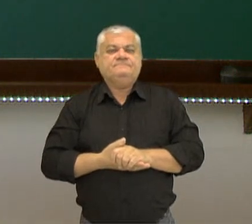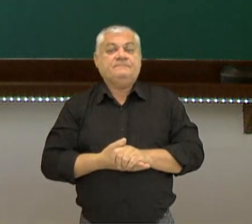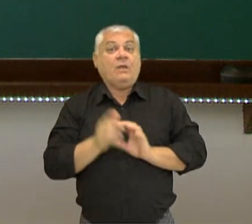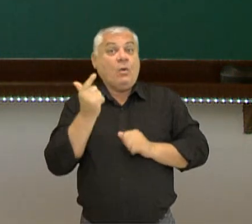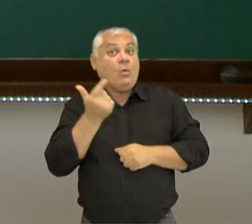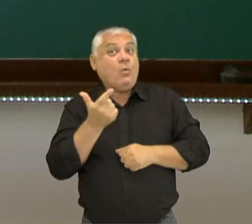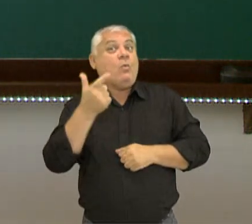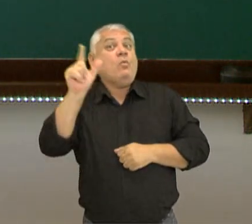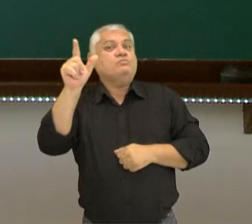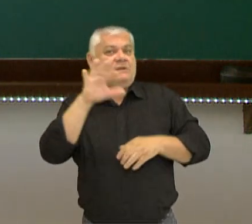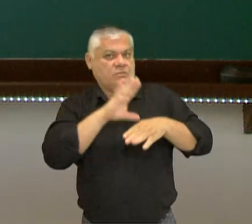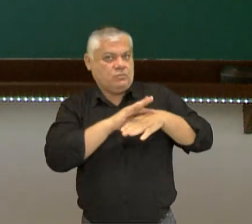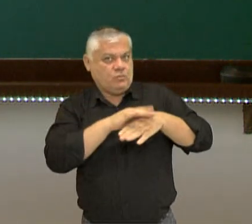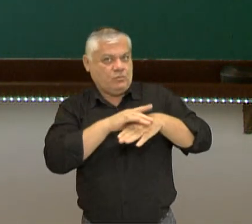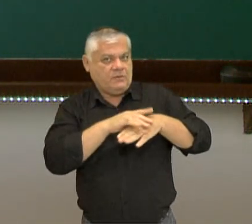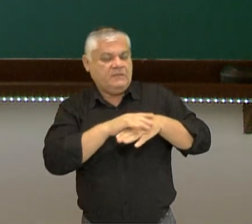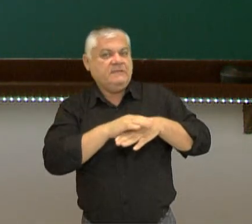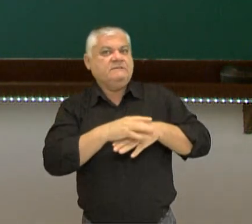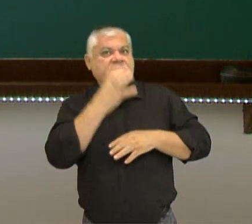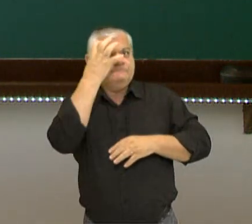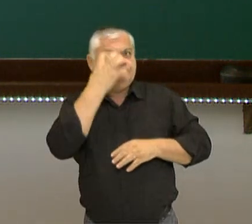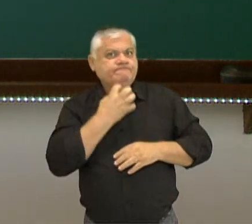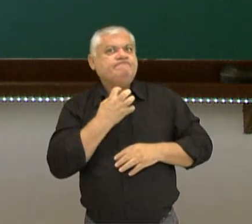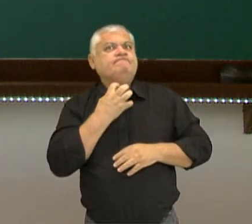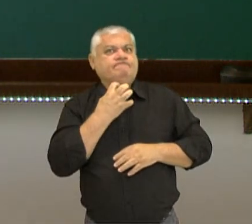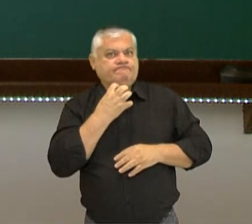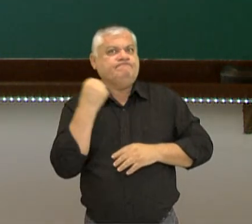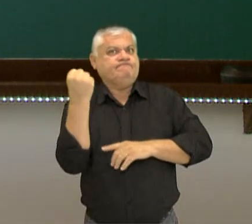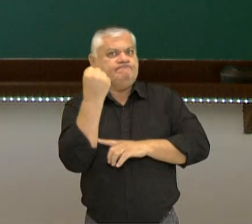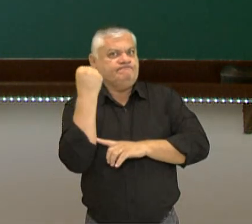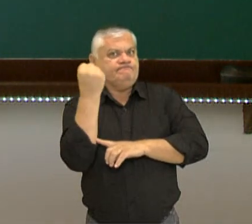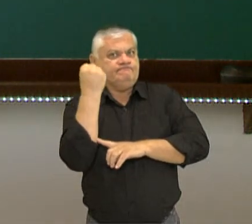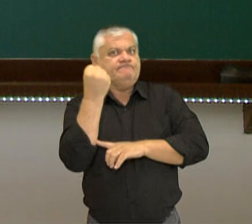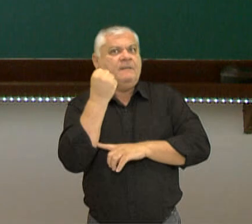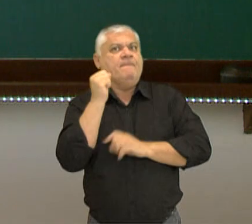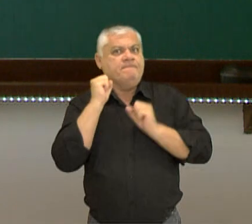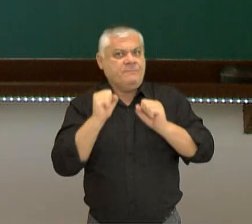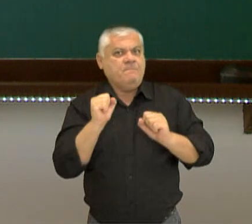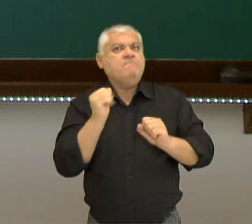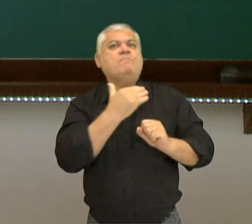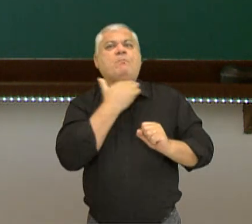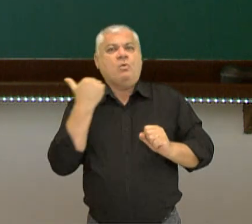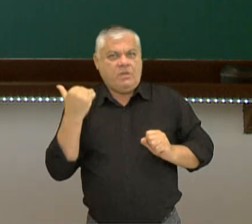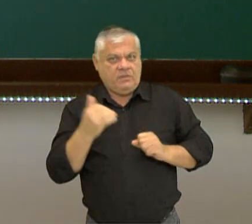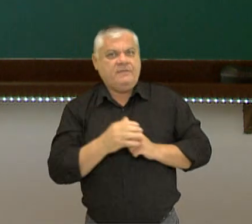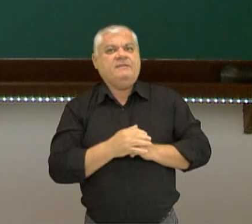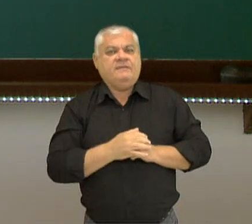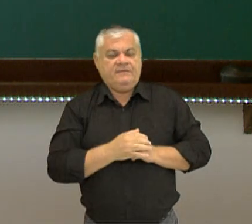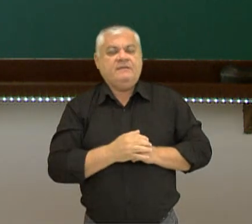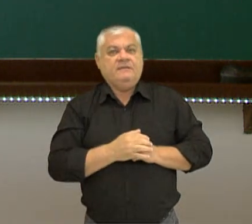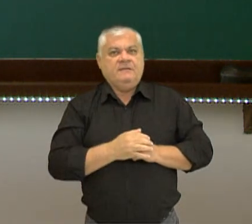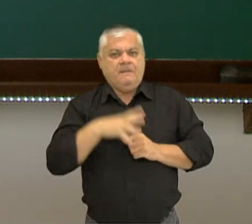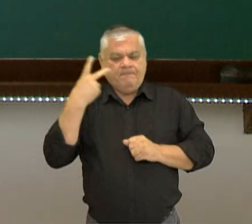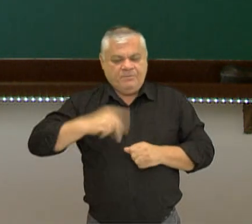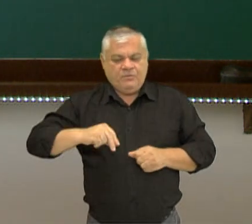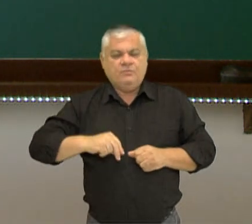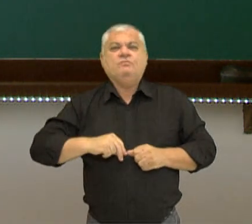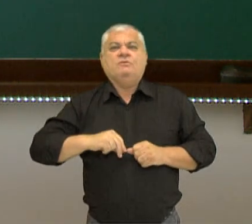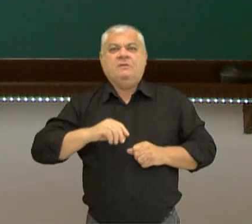Outra doença também muito séria, que também pode ser fatal, que afeta o sistema respiratório, é